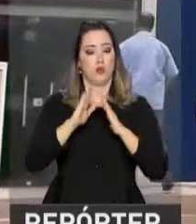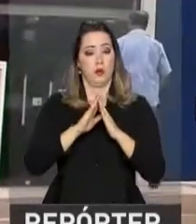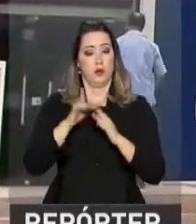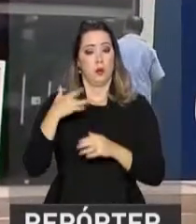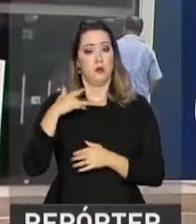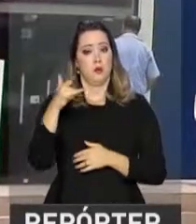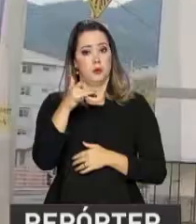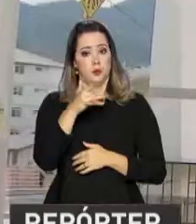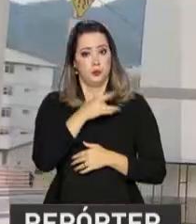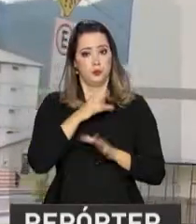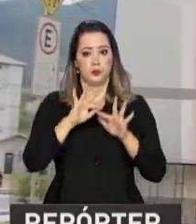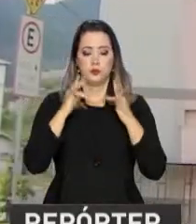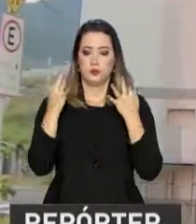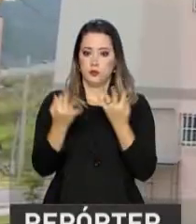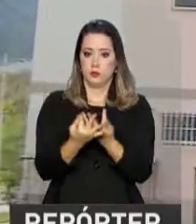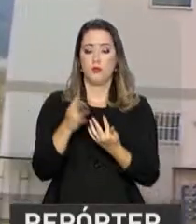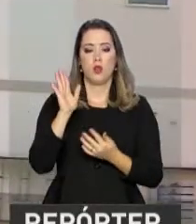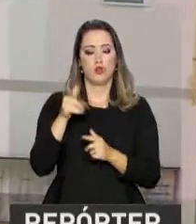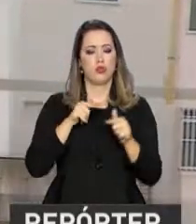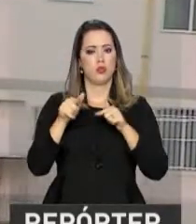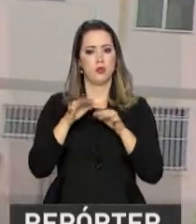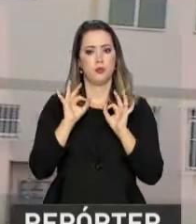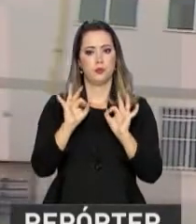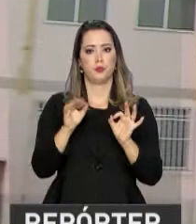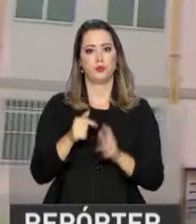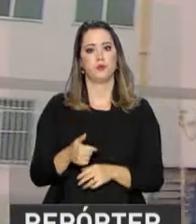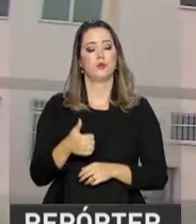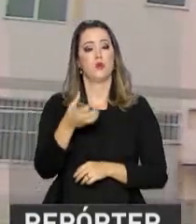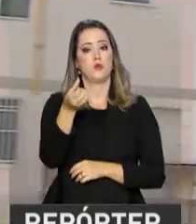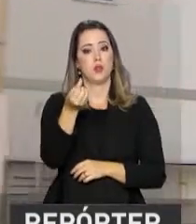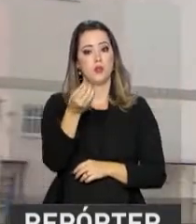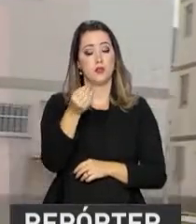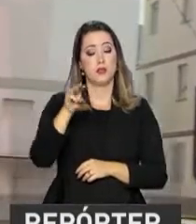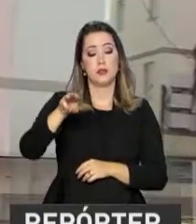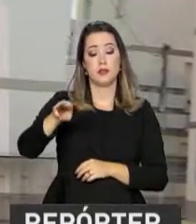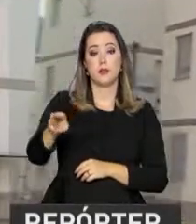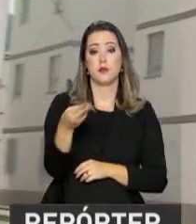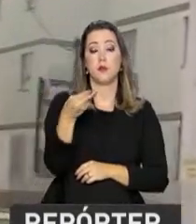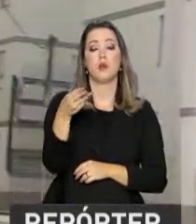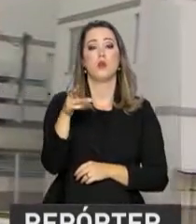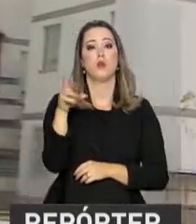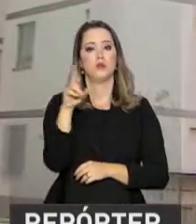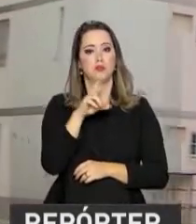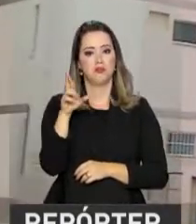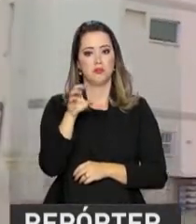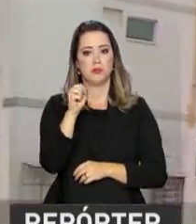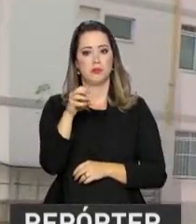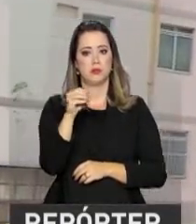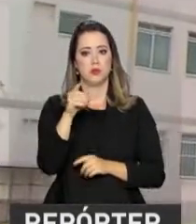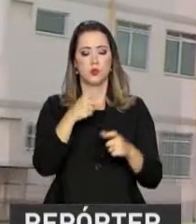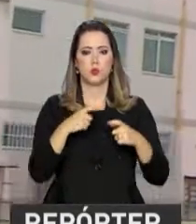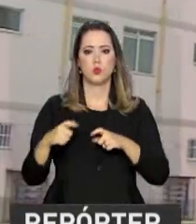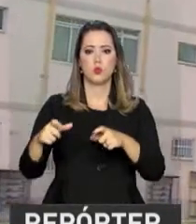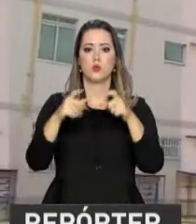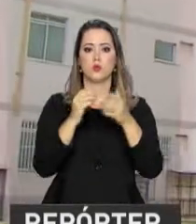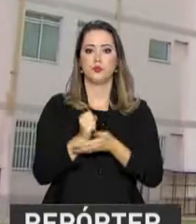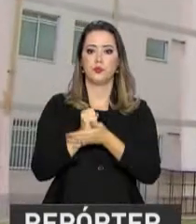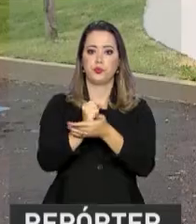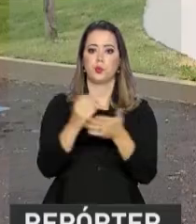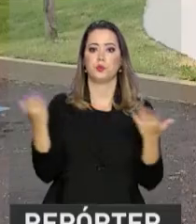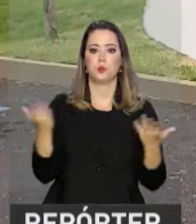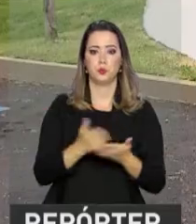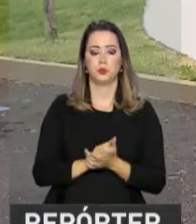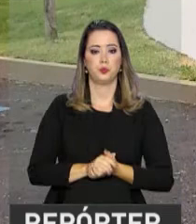estão funcionando o governo federal investiu 60 milhões de reais nas 800 unidades entregues agora